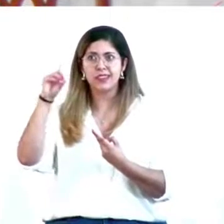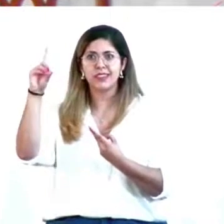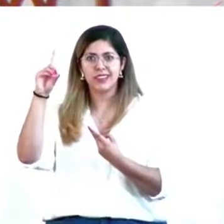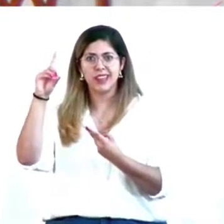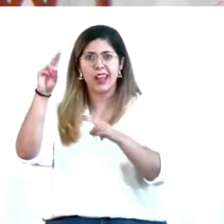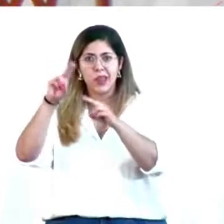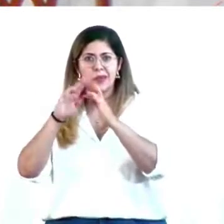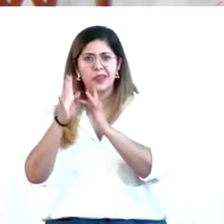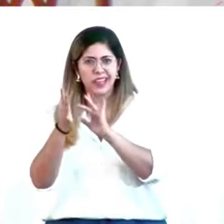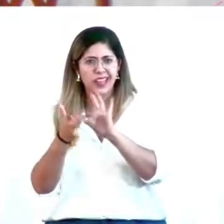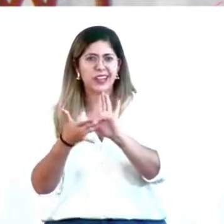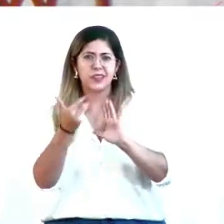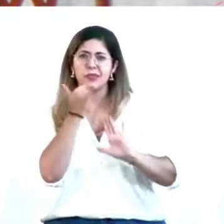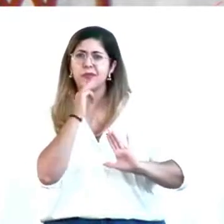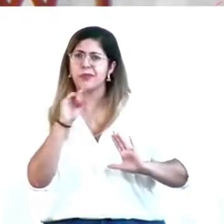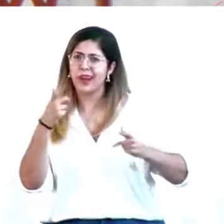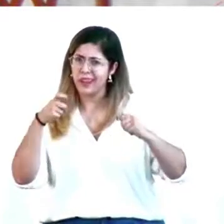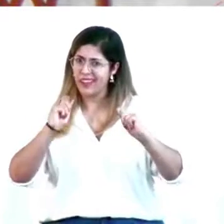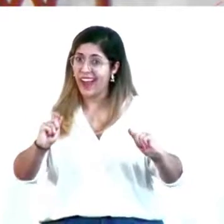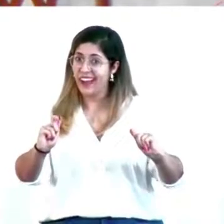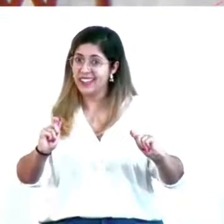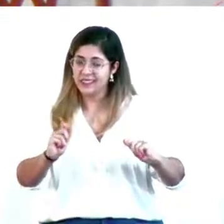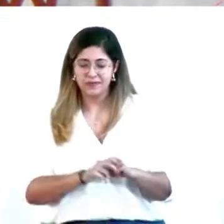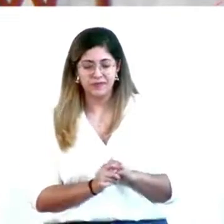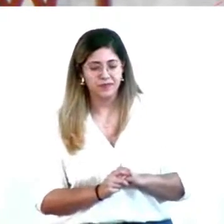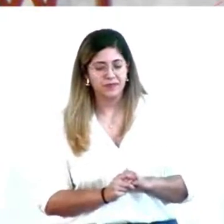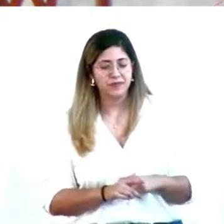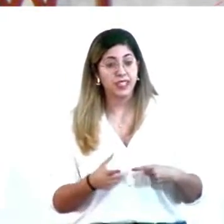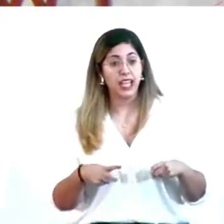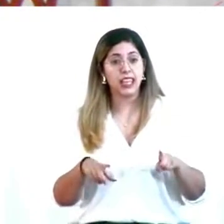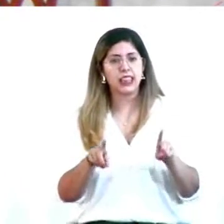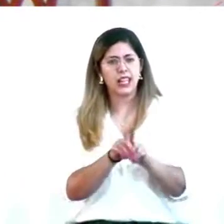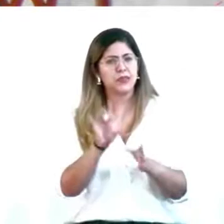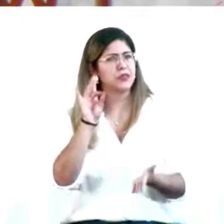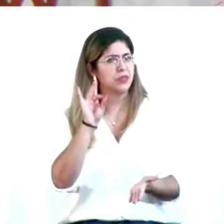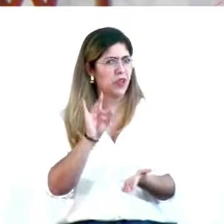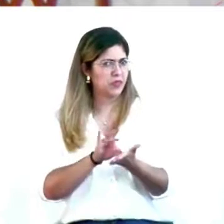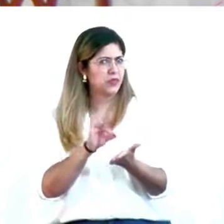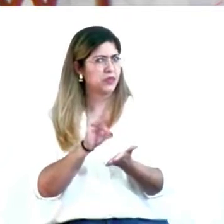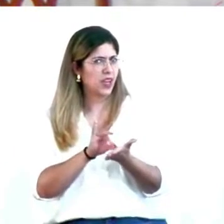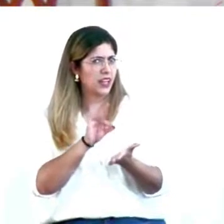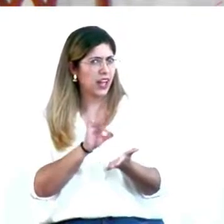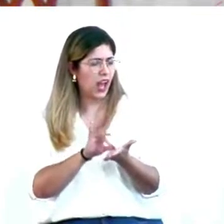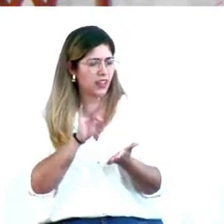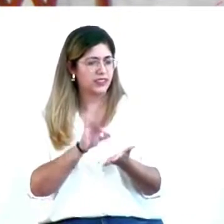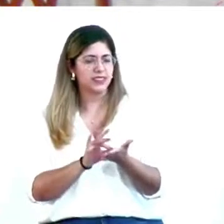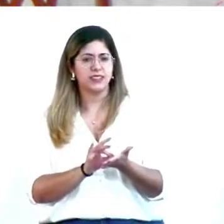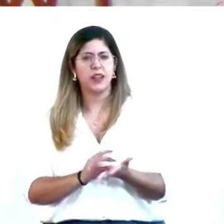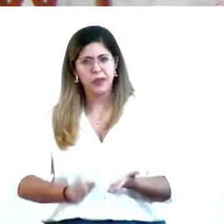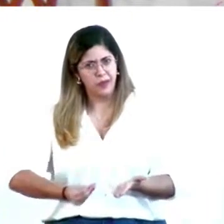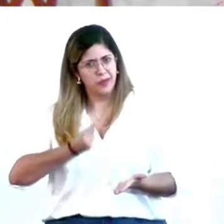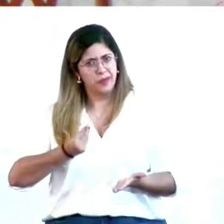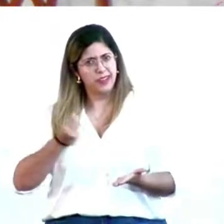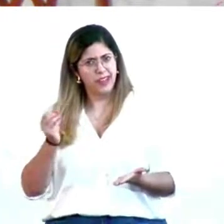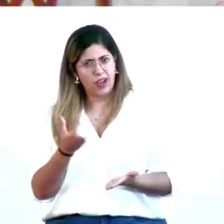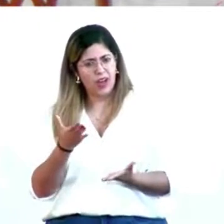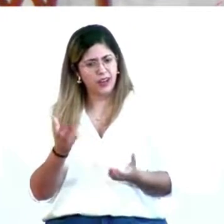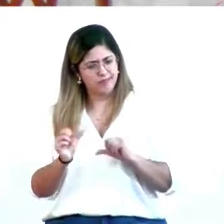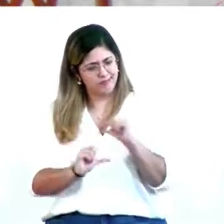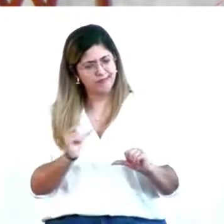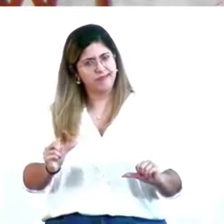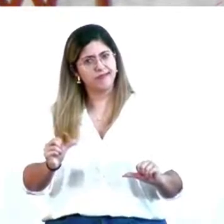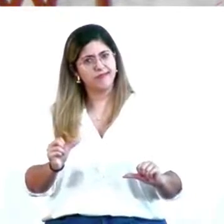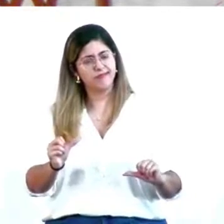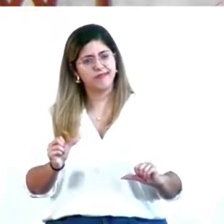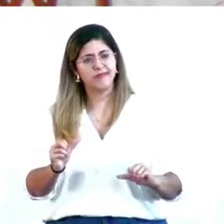vos perdoou. Para que isso seja algo real e parte do seu estilo de vida, da sua identidade, você